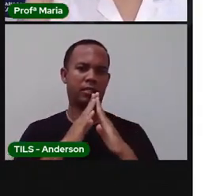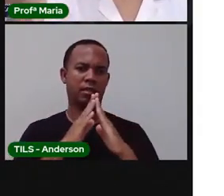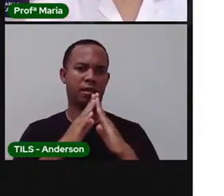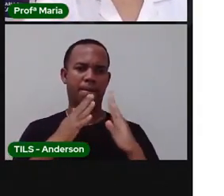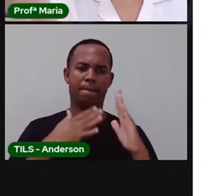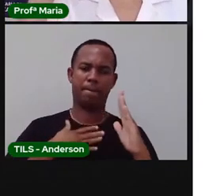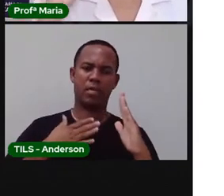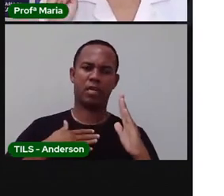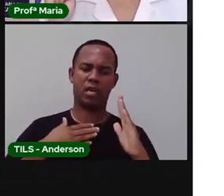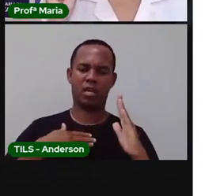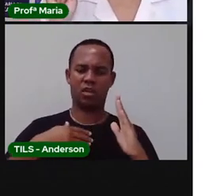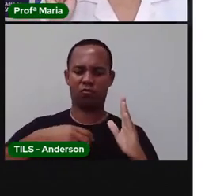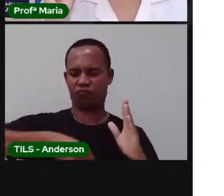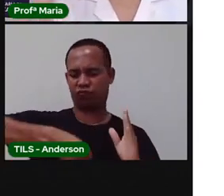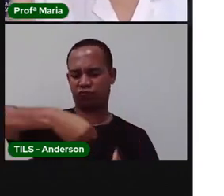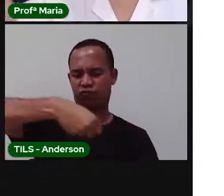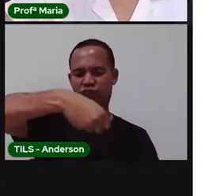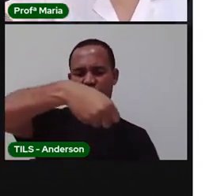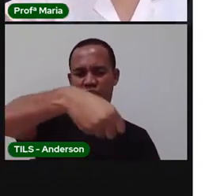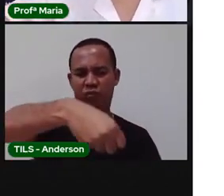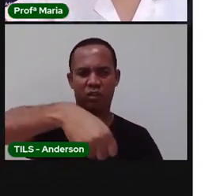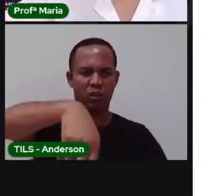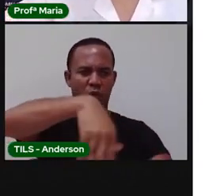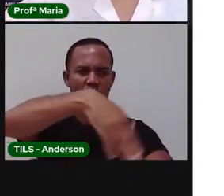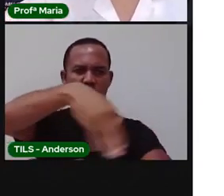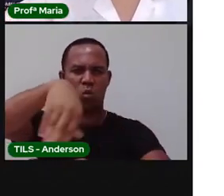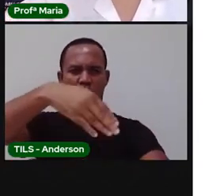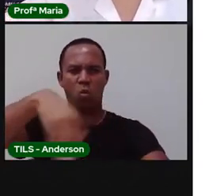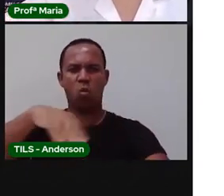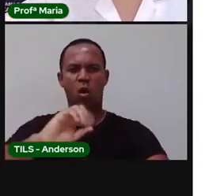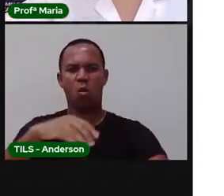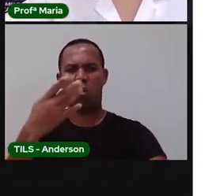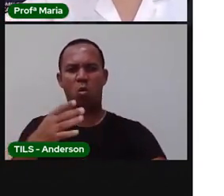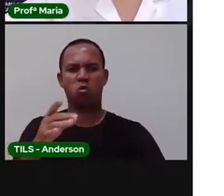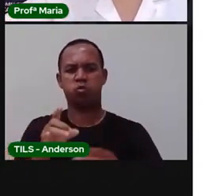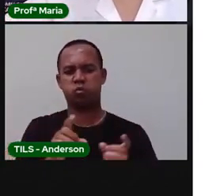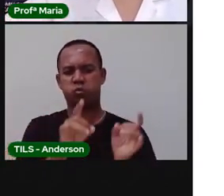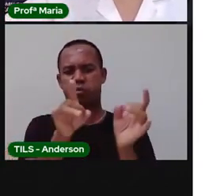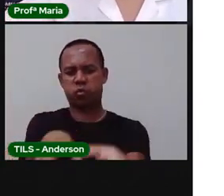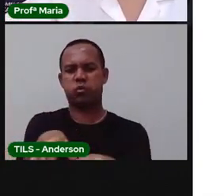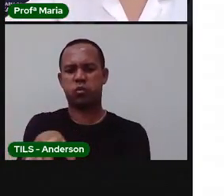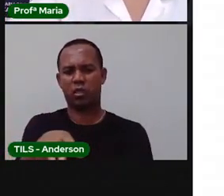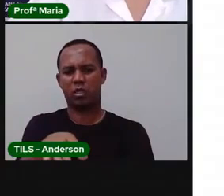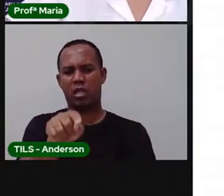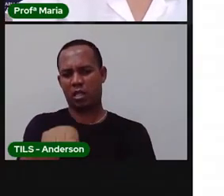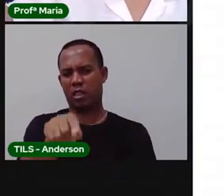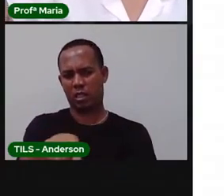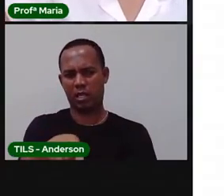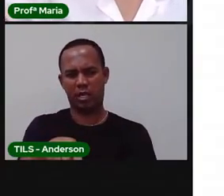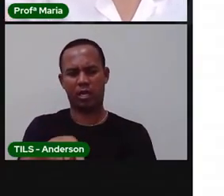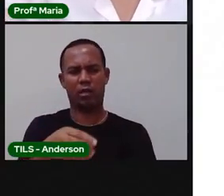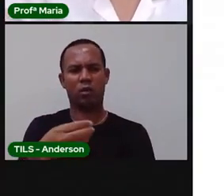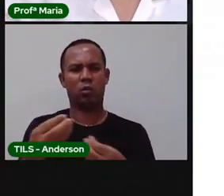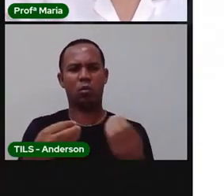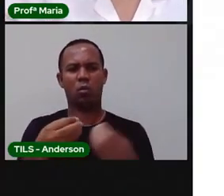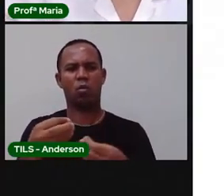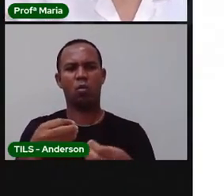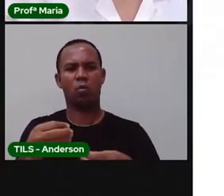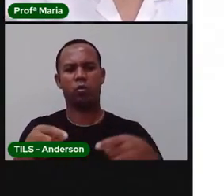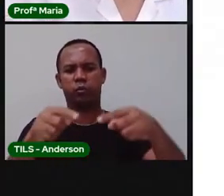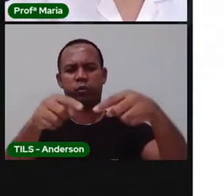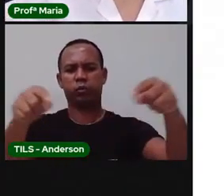é dia do lixo, vou colocar aqui na porta da minha casa, vou colocar no depósito de lixo do meu condomínio, vou